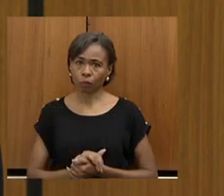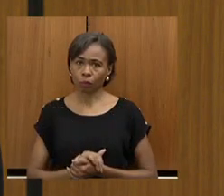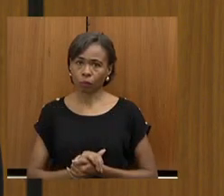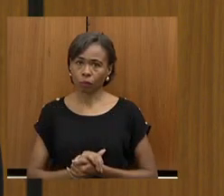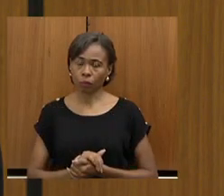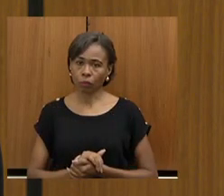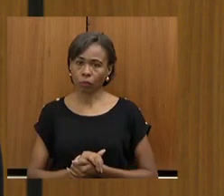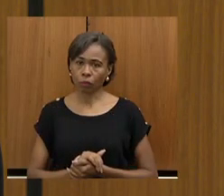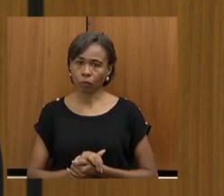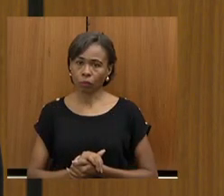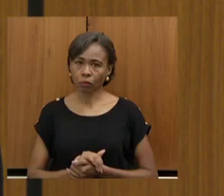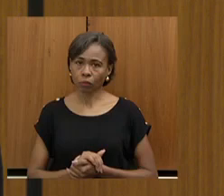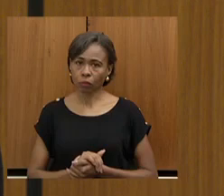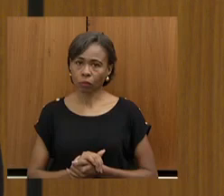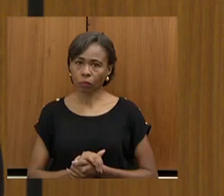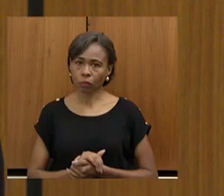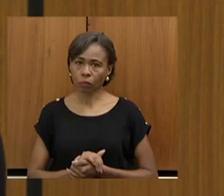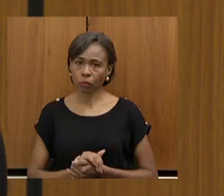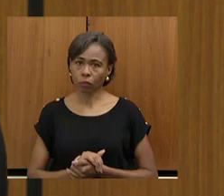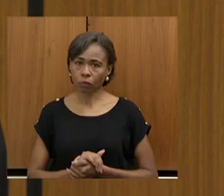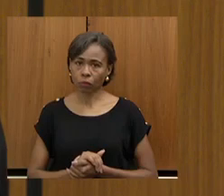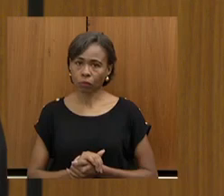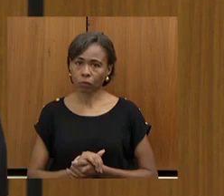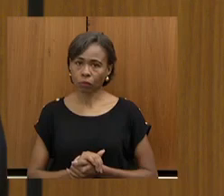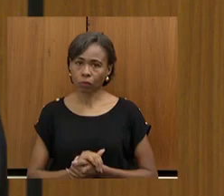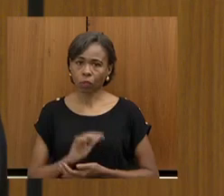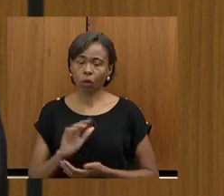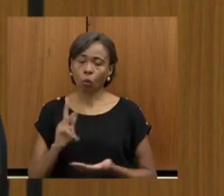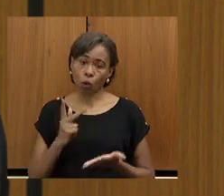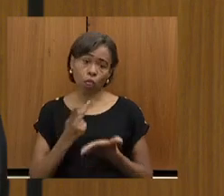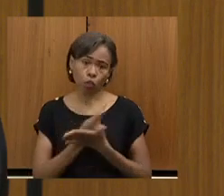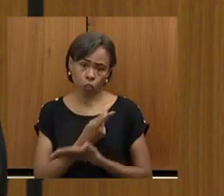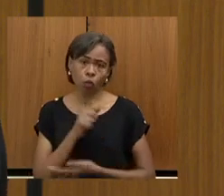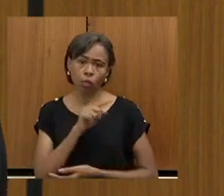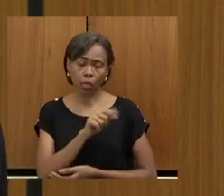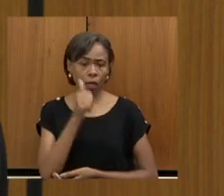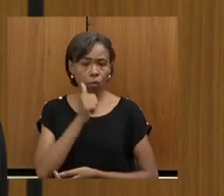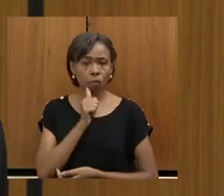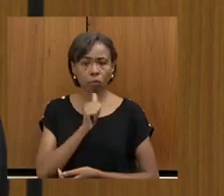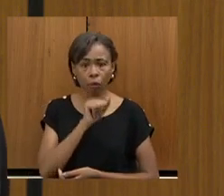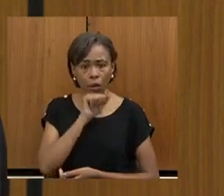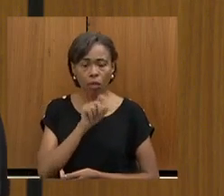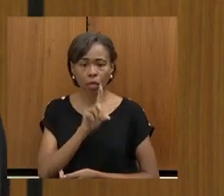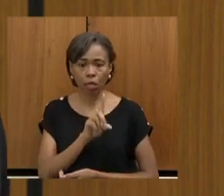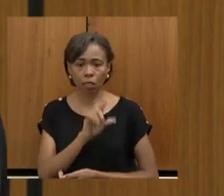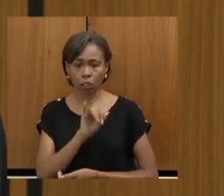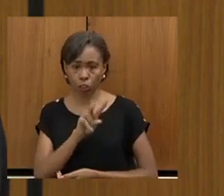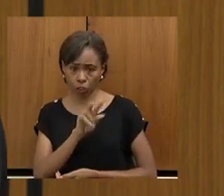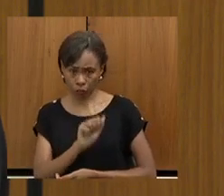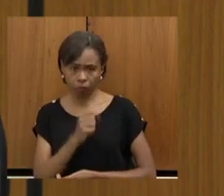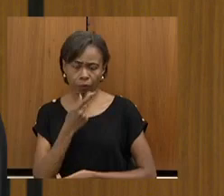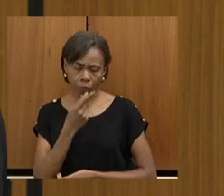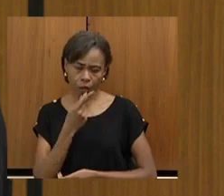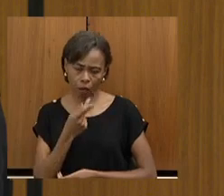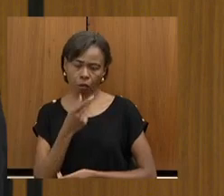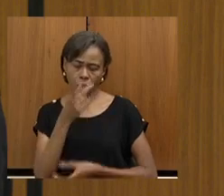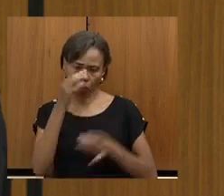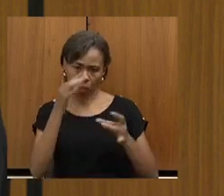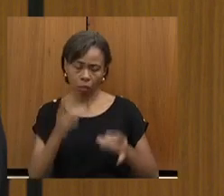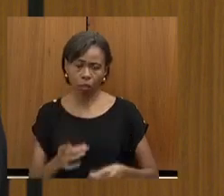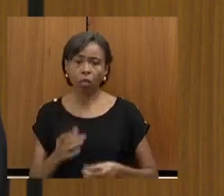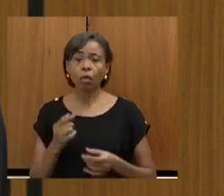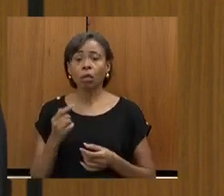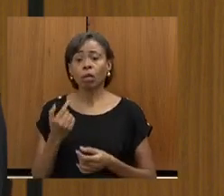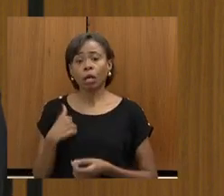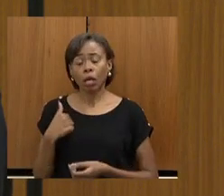unilateralmente, detalhadamente, trazidos pela senhora Diva, até porque, como advogada e por ter sido